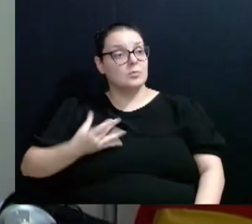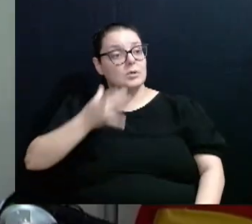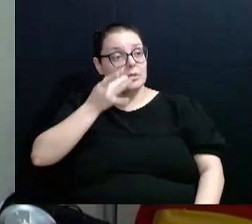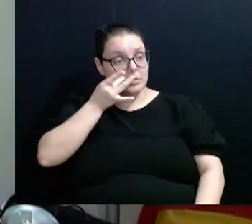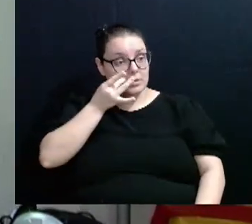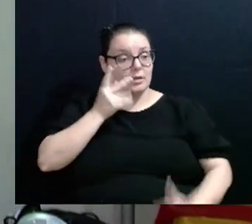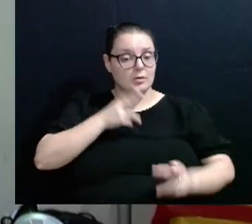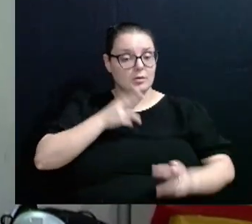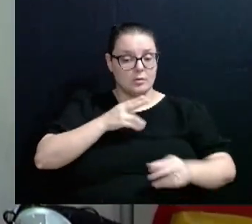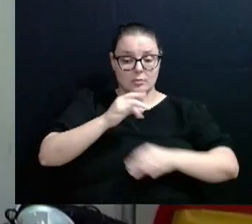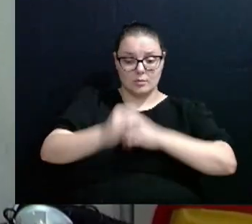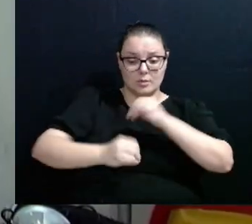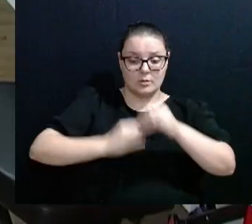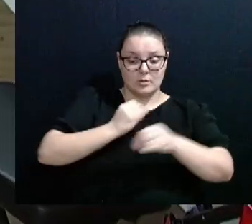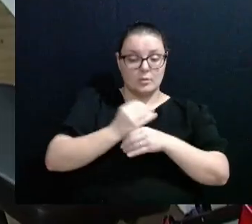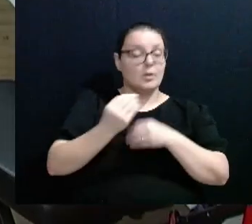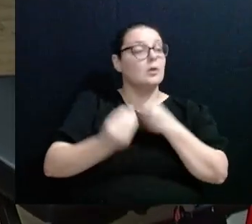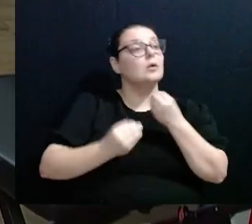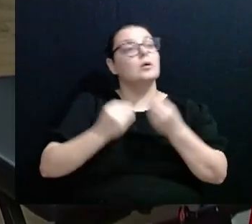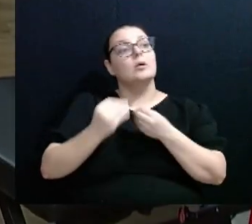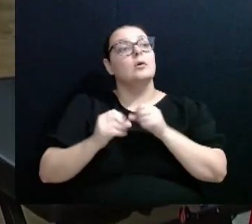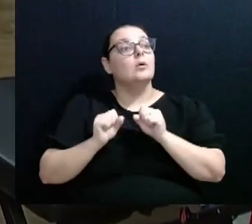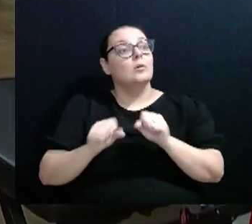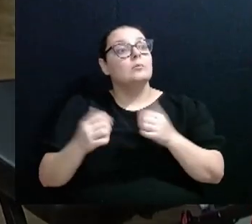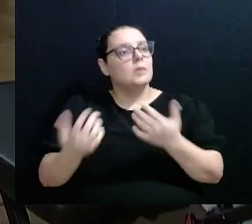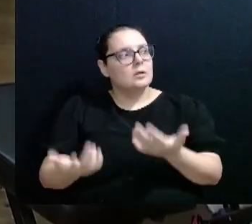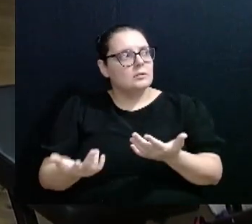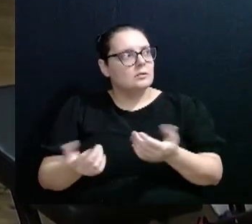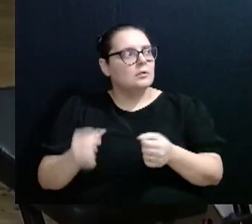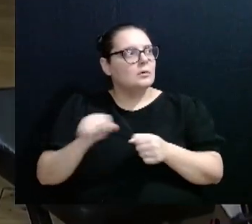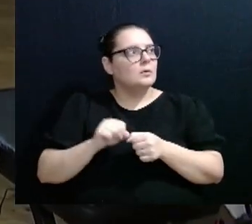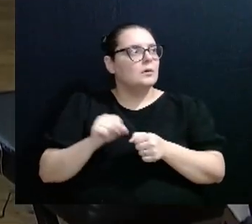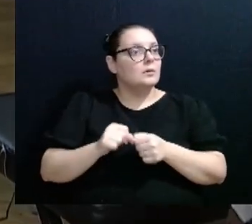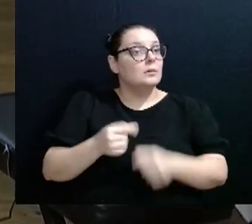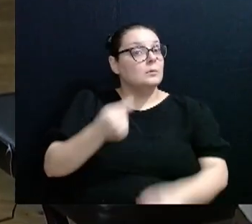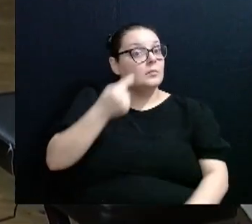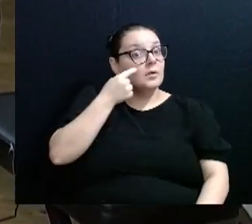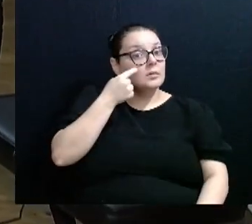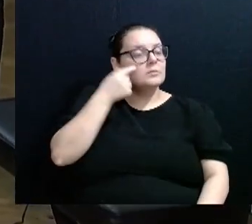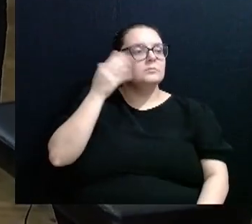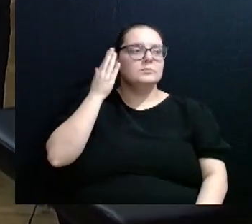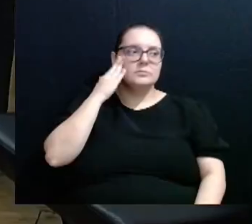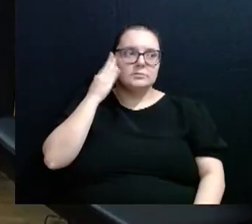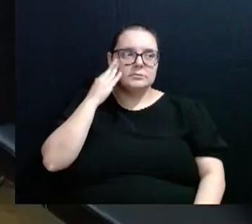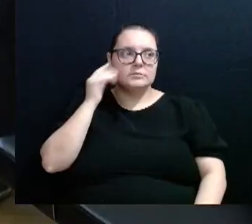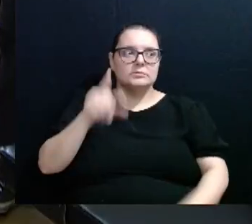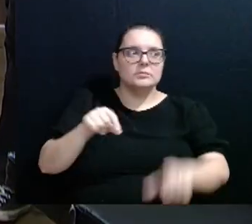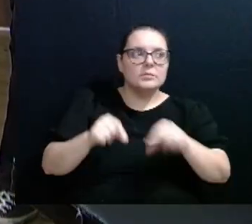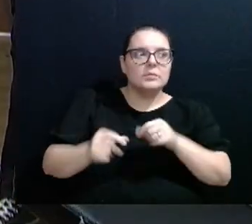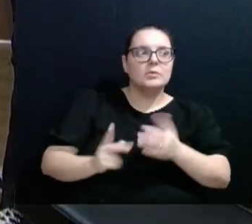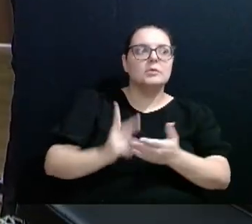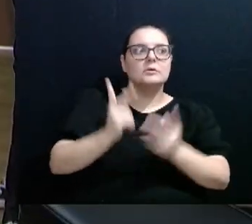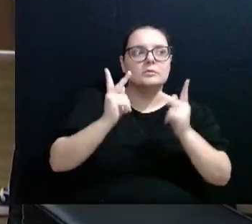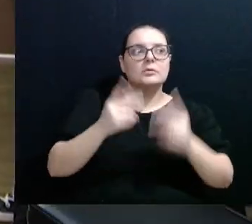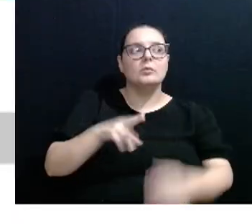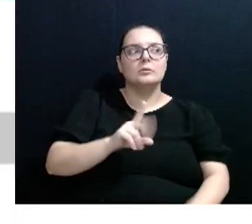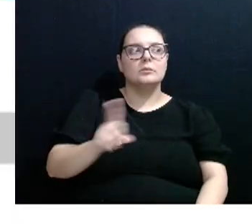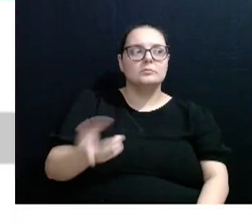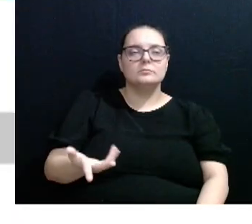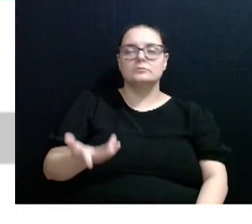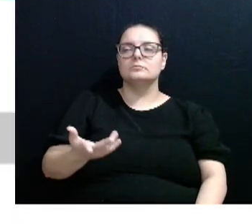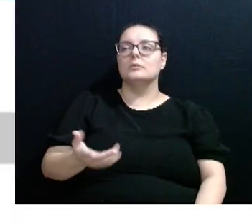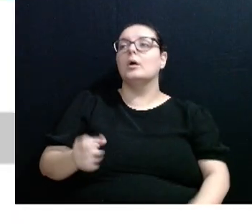internet, como que ela pode fazer para ficar de olho e saber se foi selecionado? Ela pode ficar de olho através das nossas